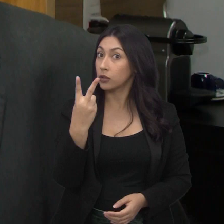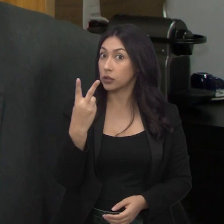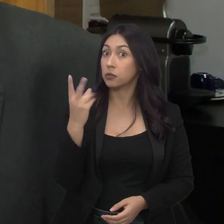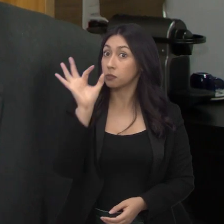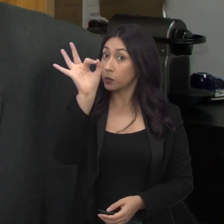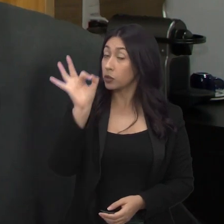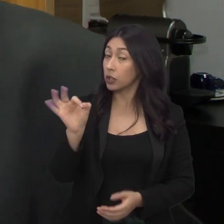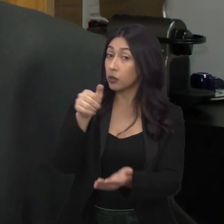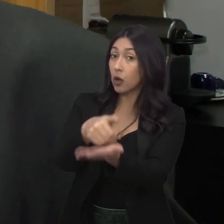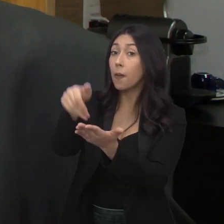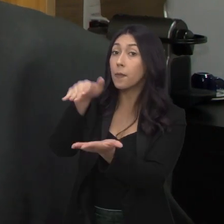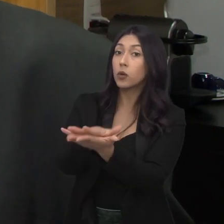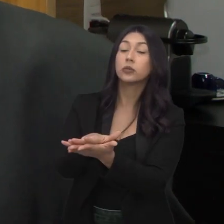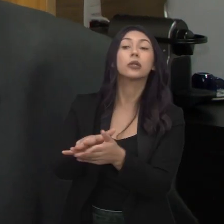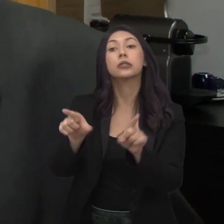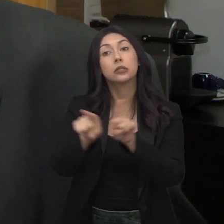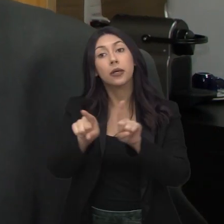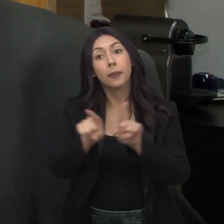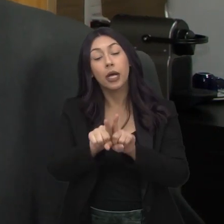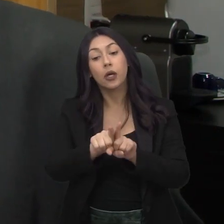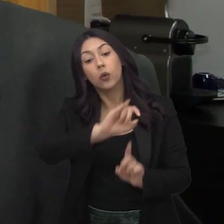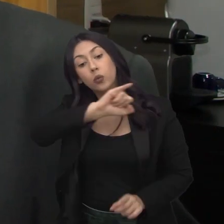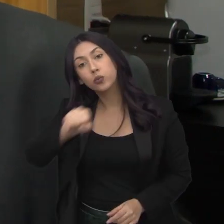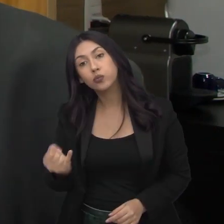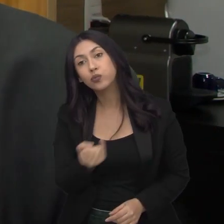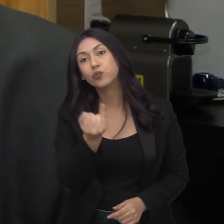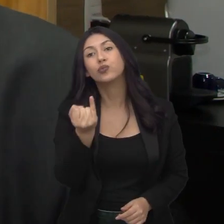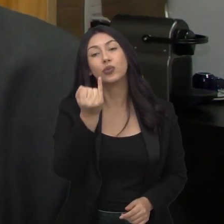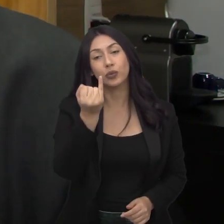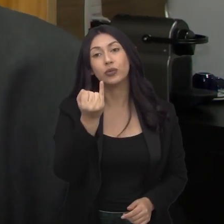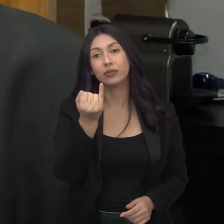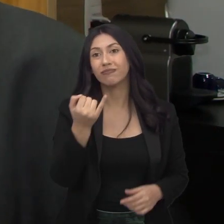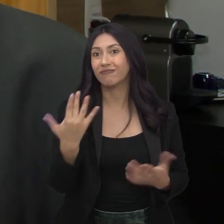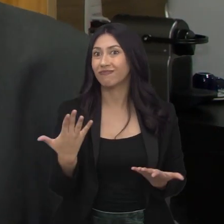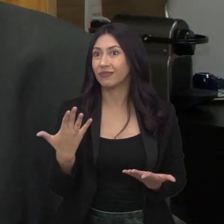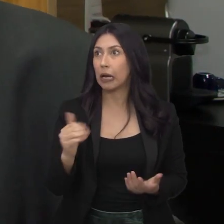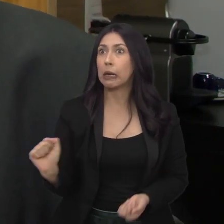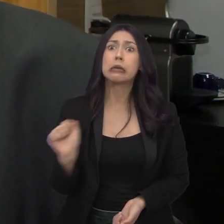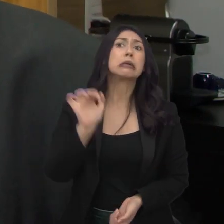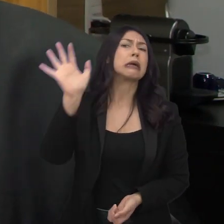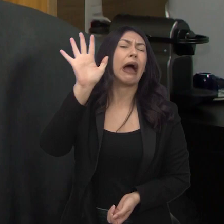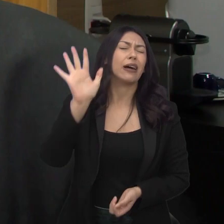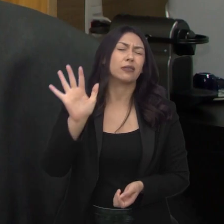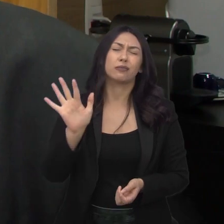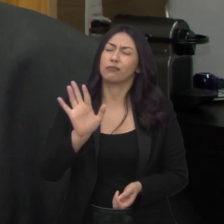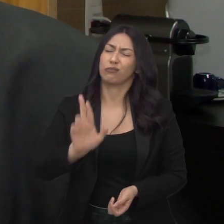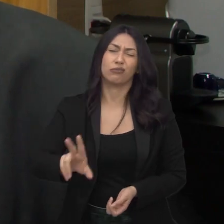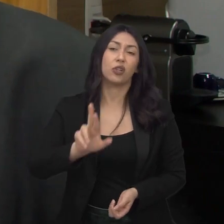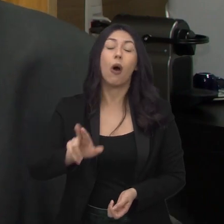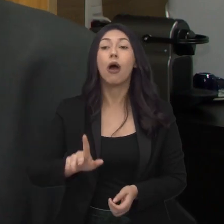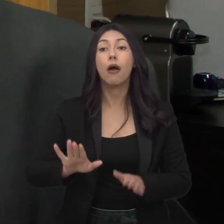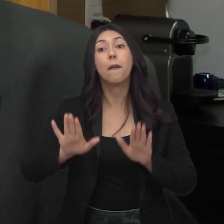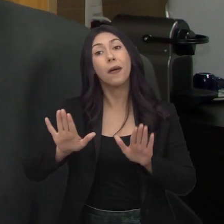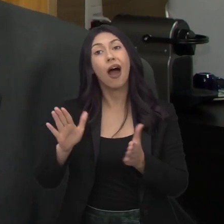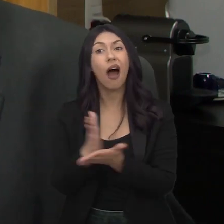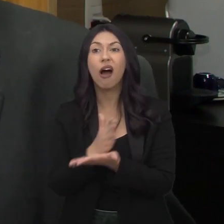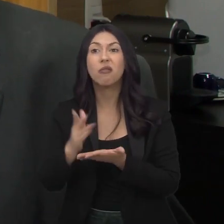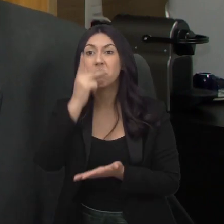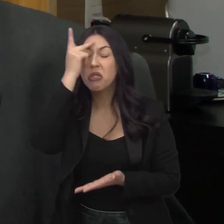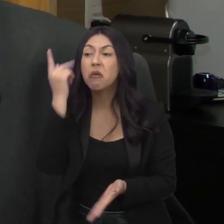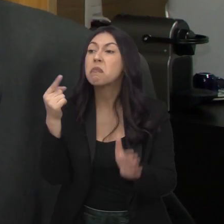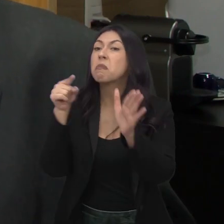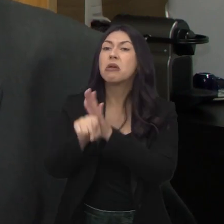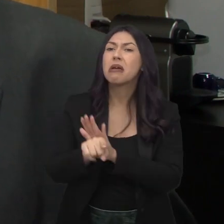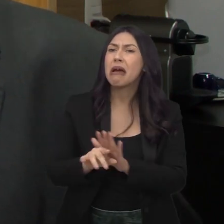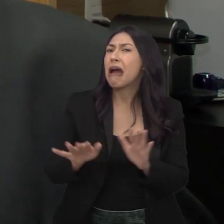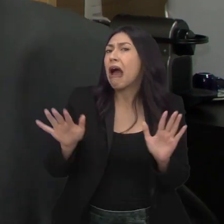multa, né, se você não pagar em dia, e mais os juros legais aí, não são juros muito altos, né, mas muitos também